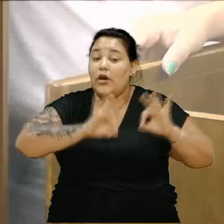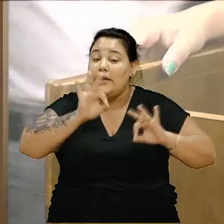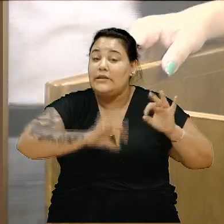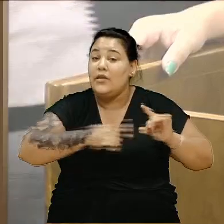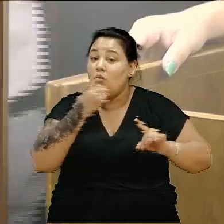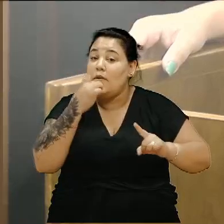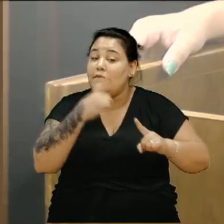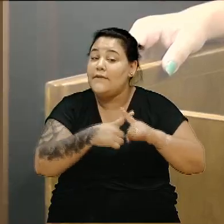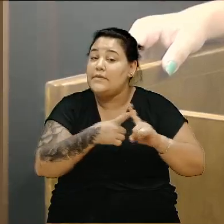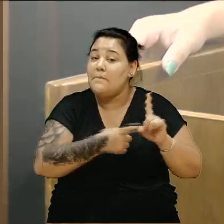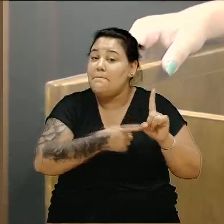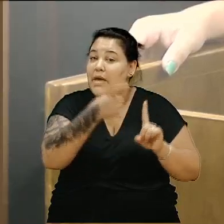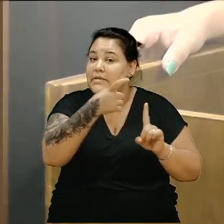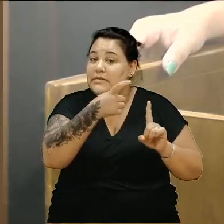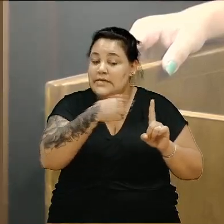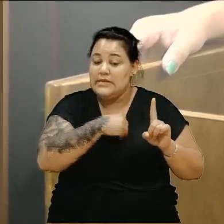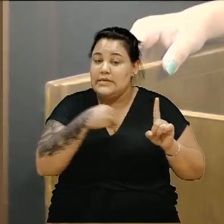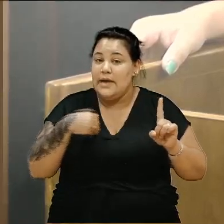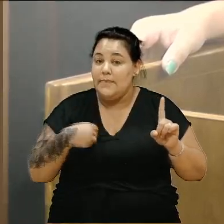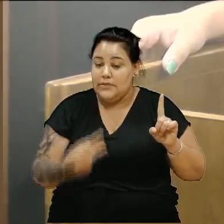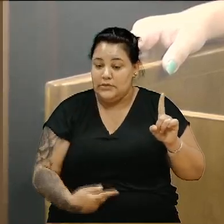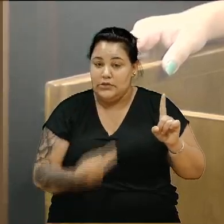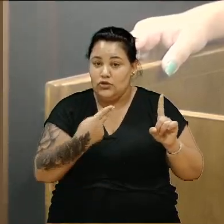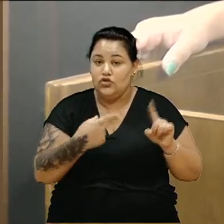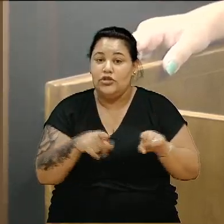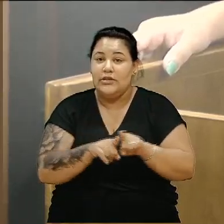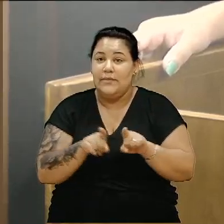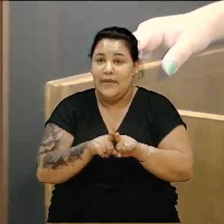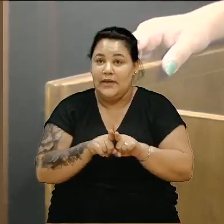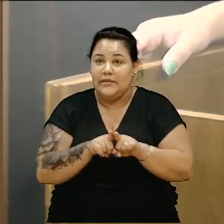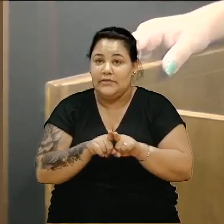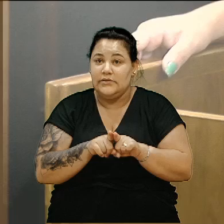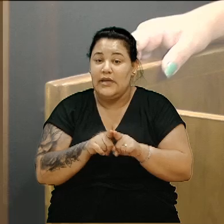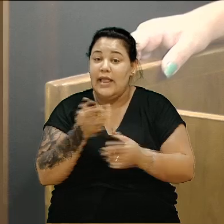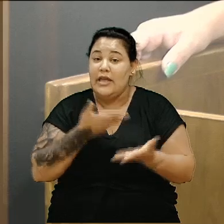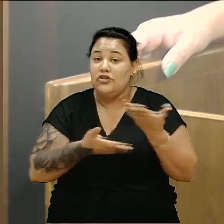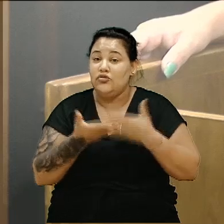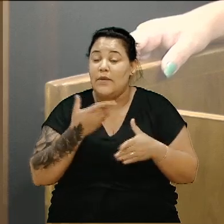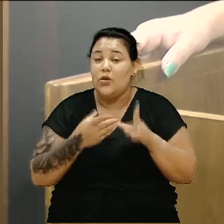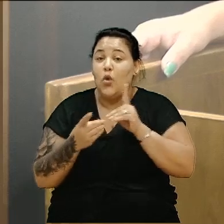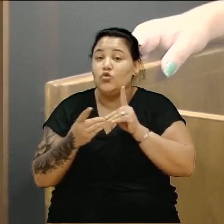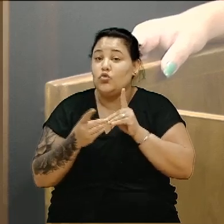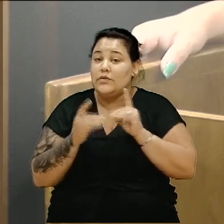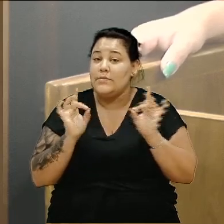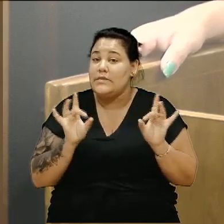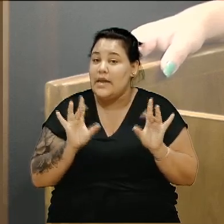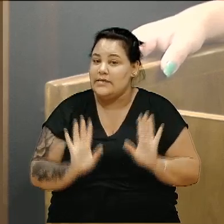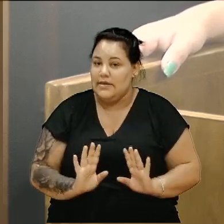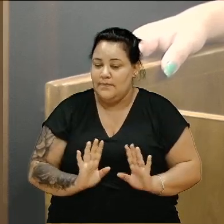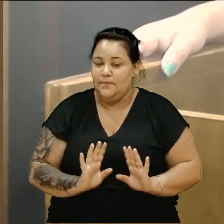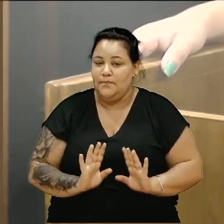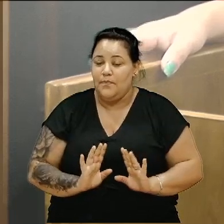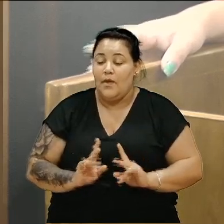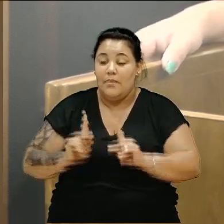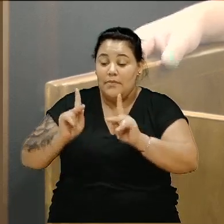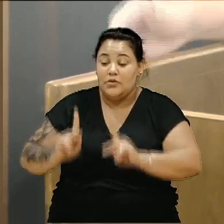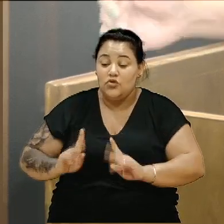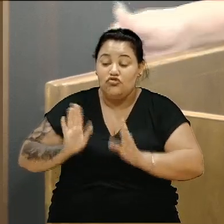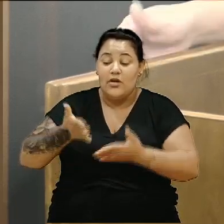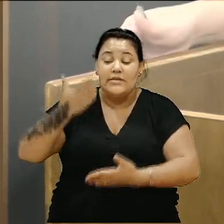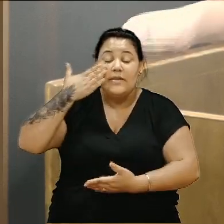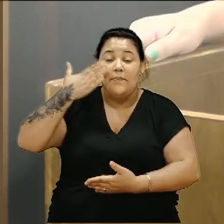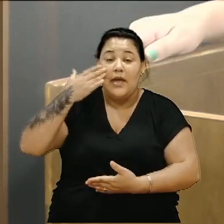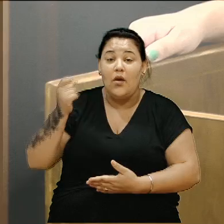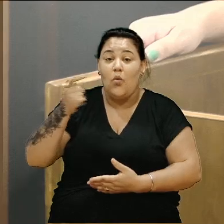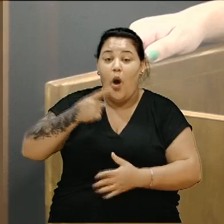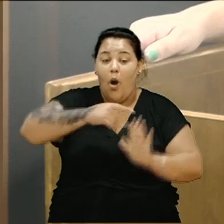tanto exames, cirurgias e consultas com especialistas, para a pessoa realmente saber em que